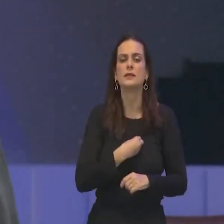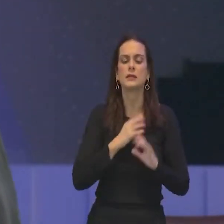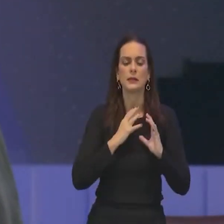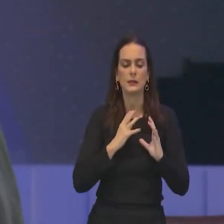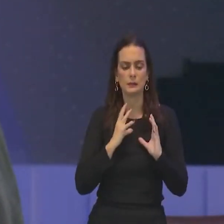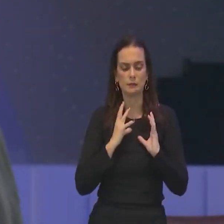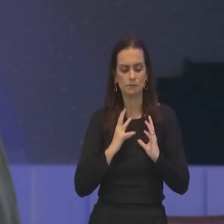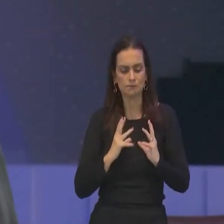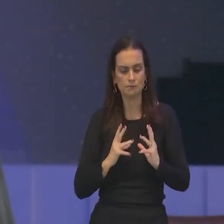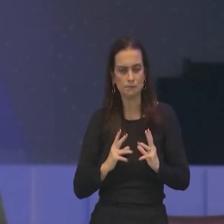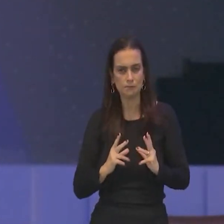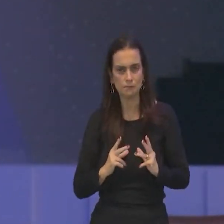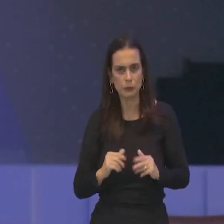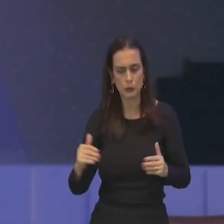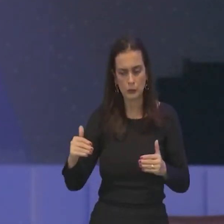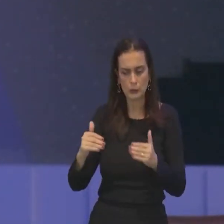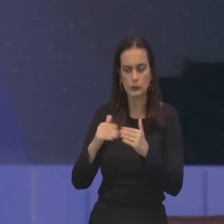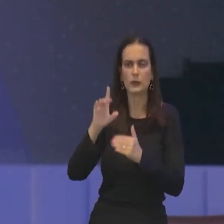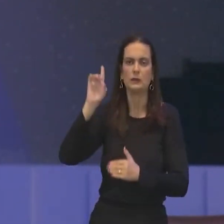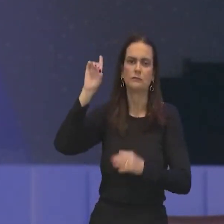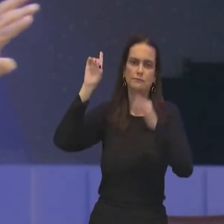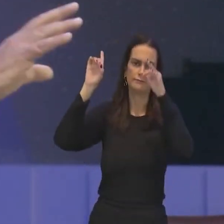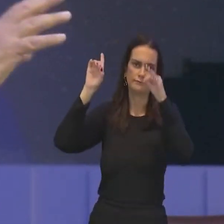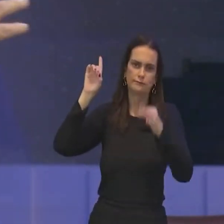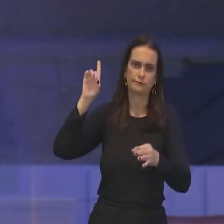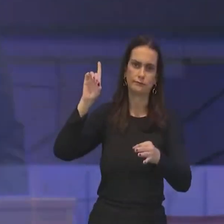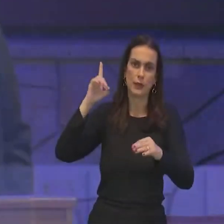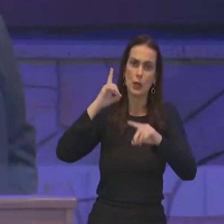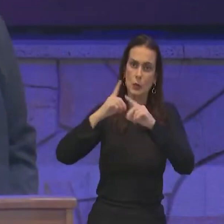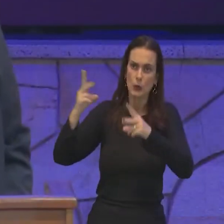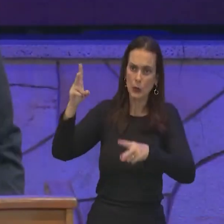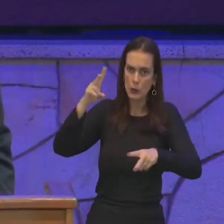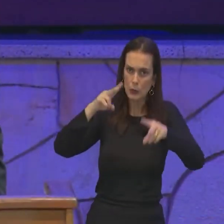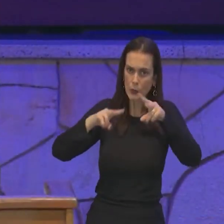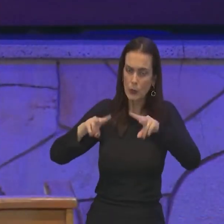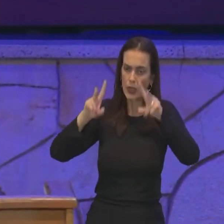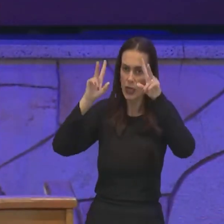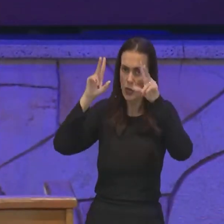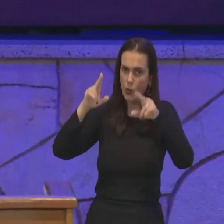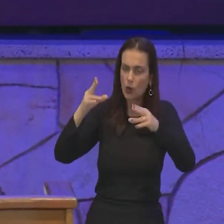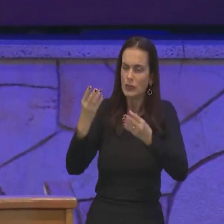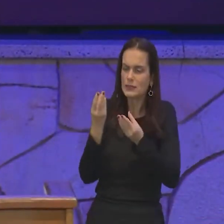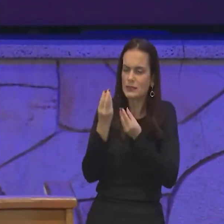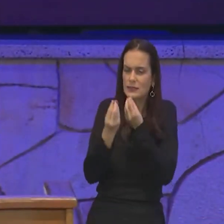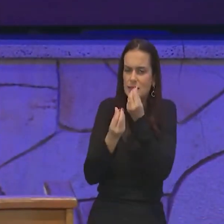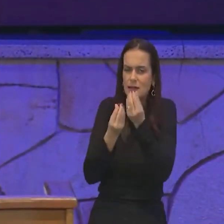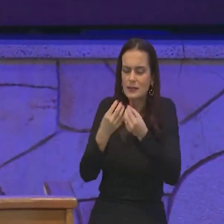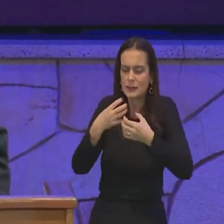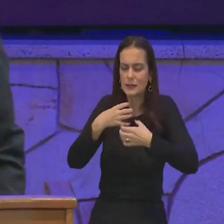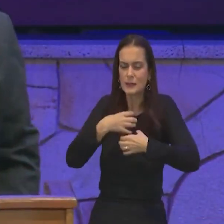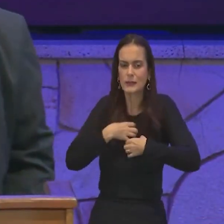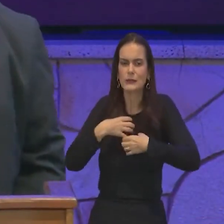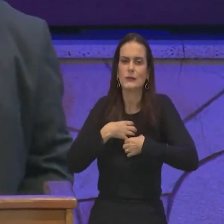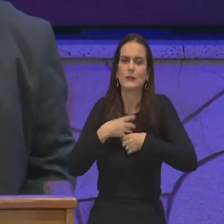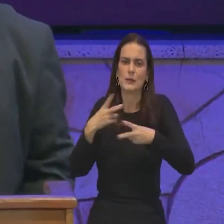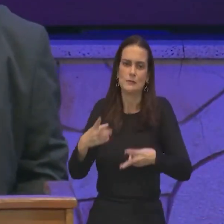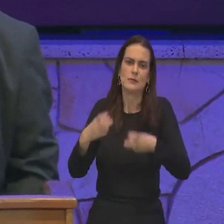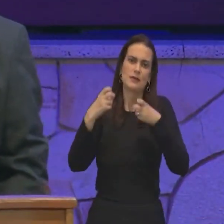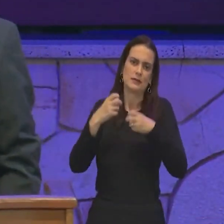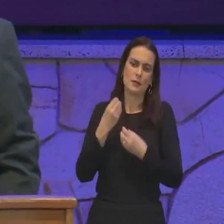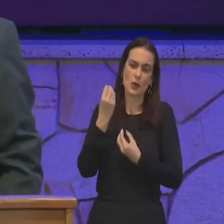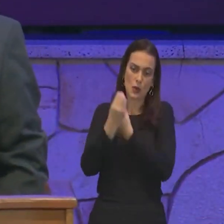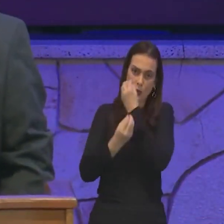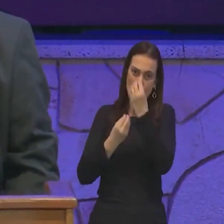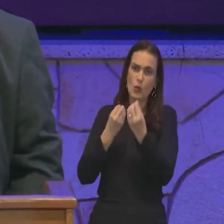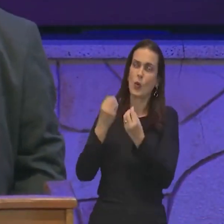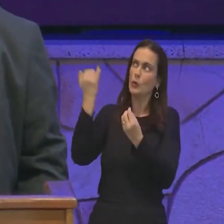santidade diante da sua presença, porque a visão de Deus nos torna sensíveis à sua voz. Seja sensível à voz de Deus